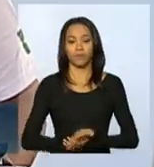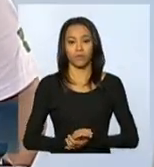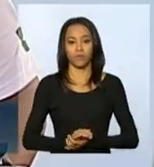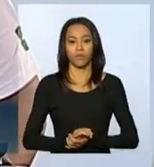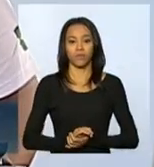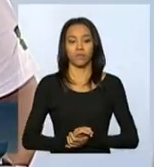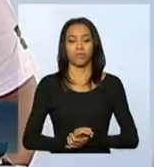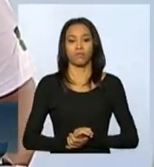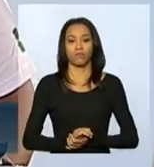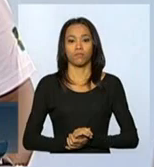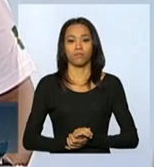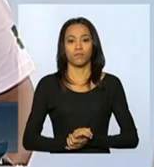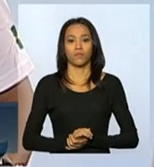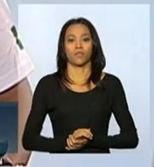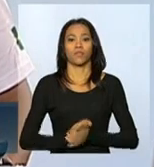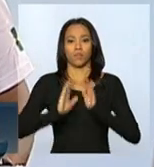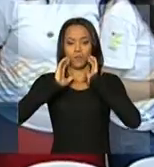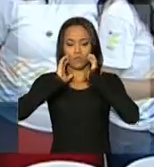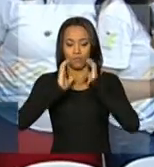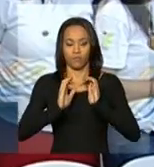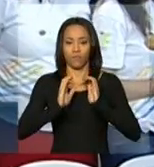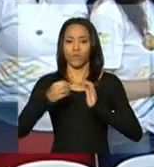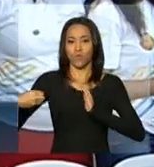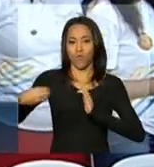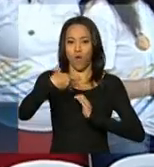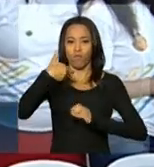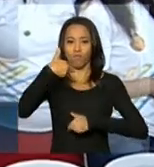cumprir o exercício da minha nova profissão